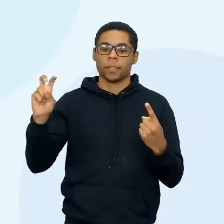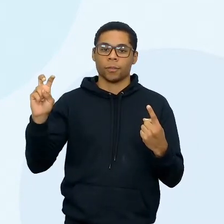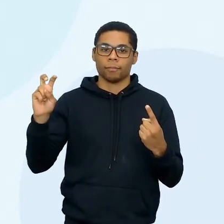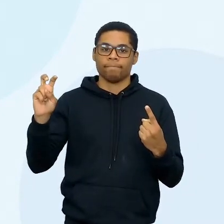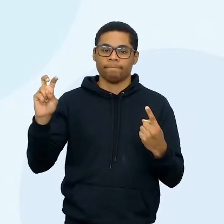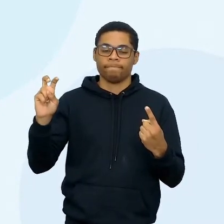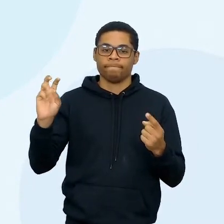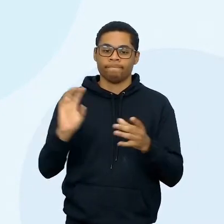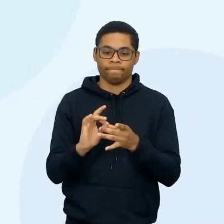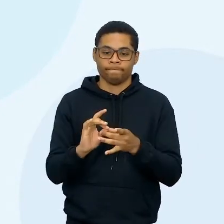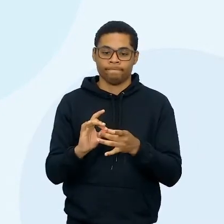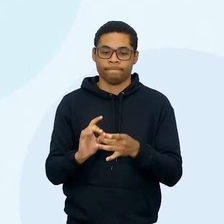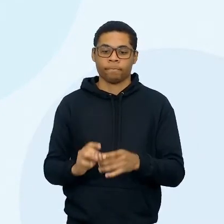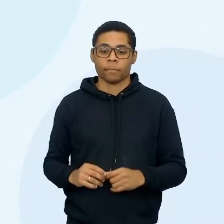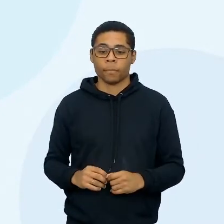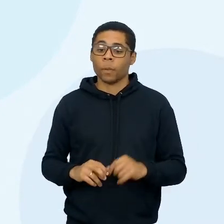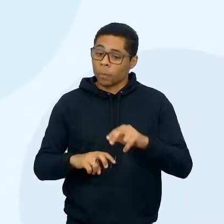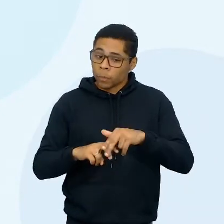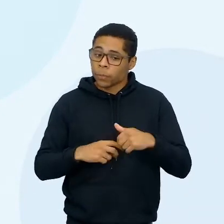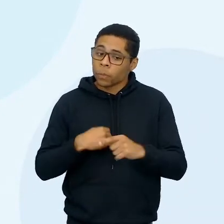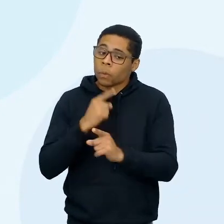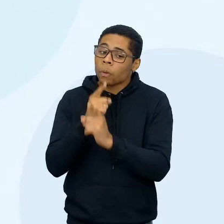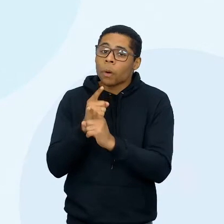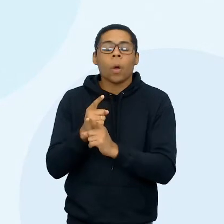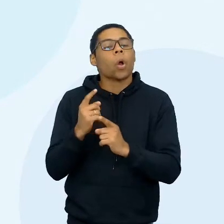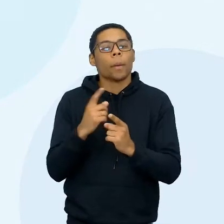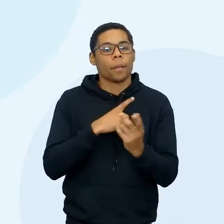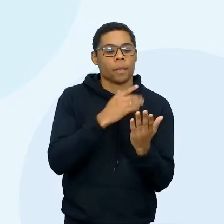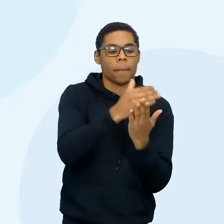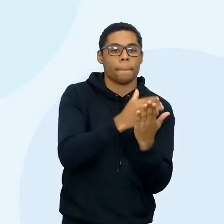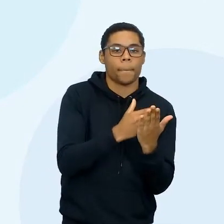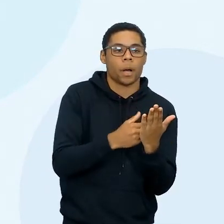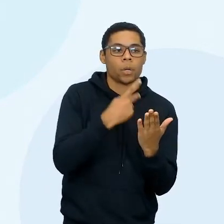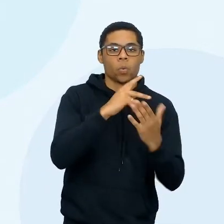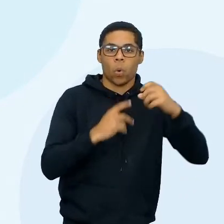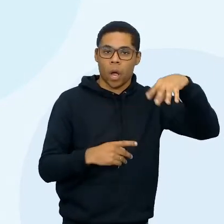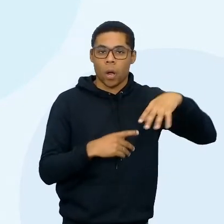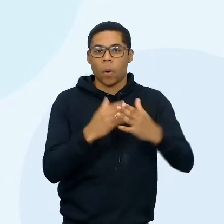aí, esses valores aí eu tirei do manual,